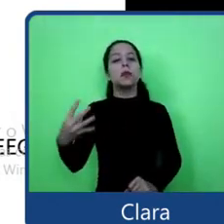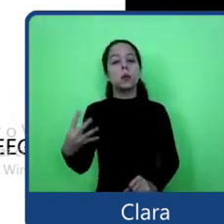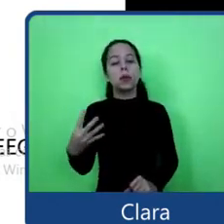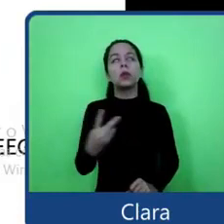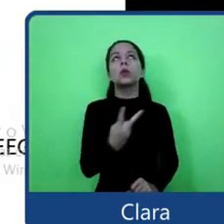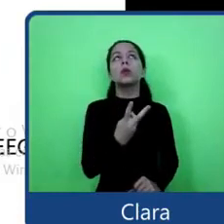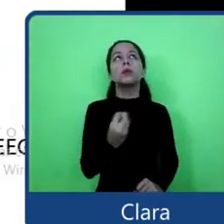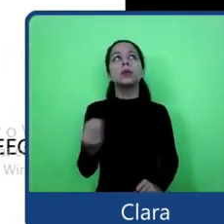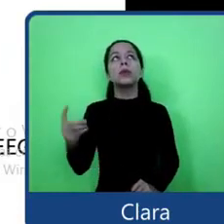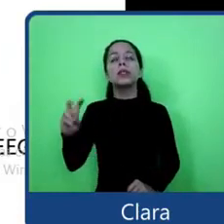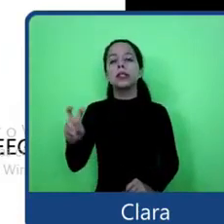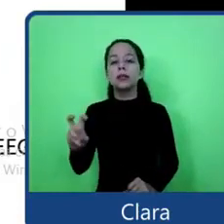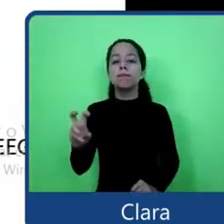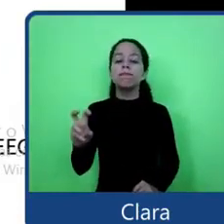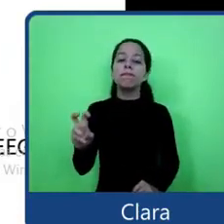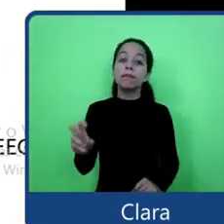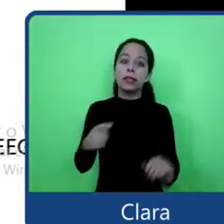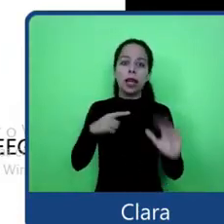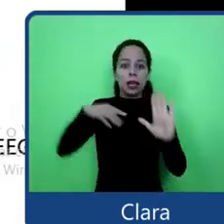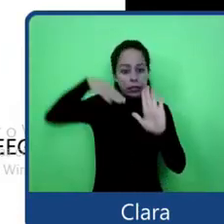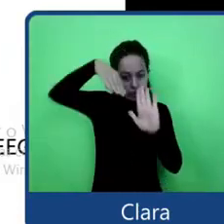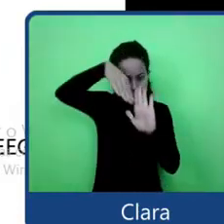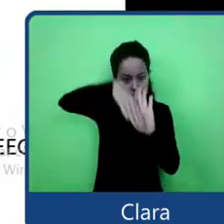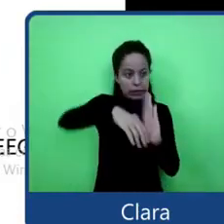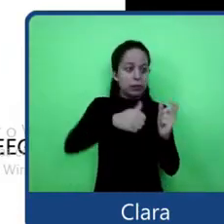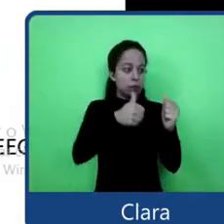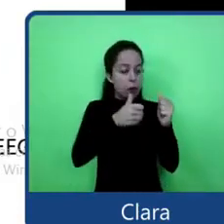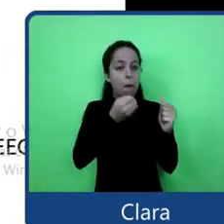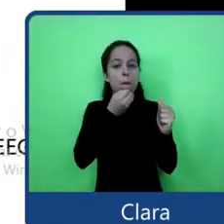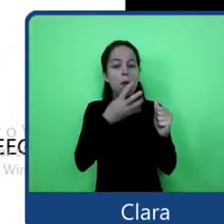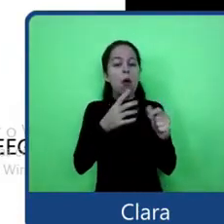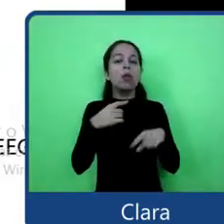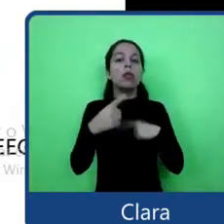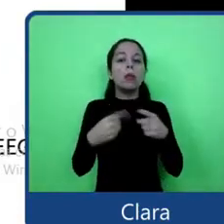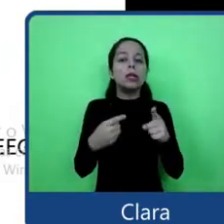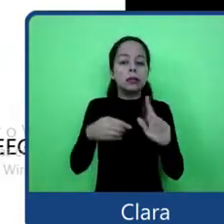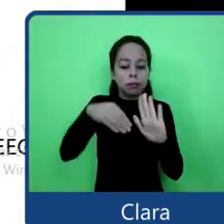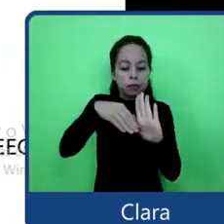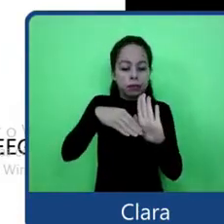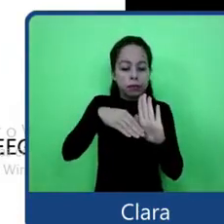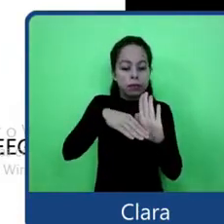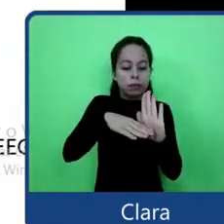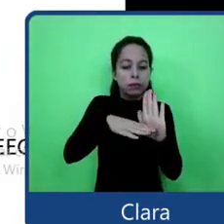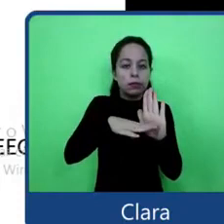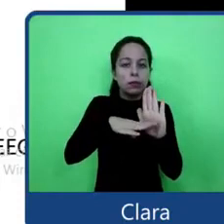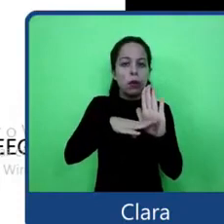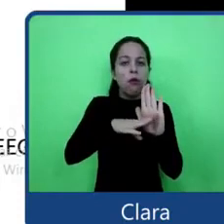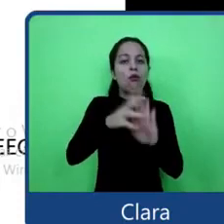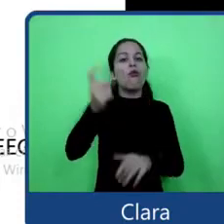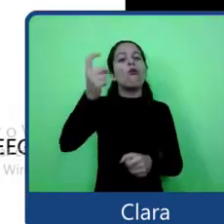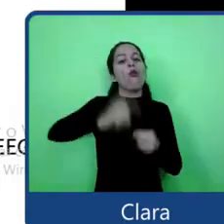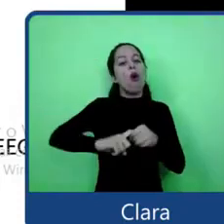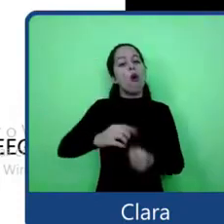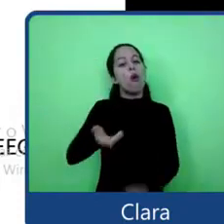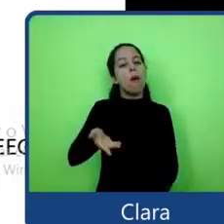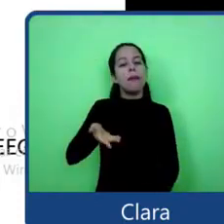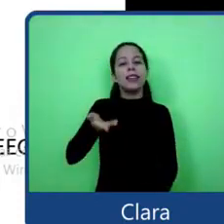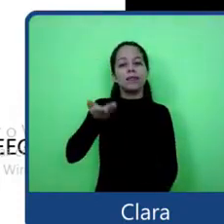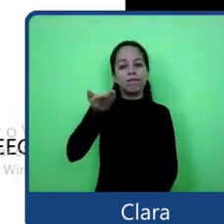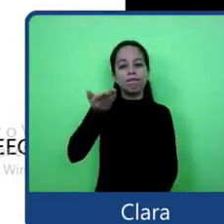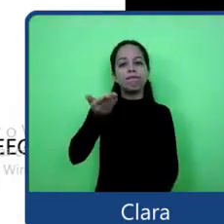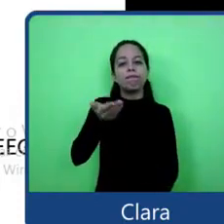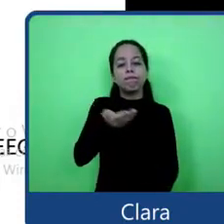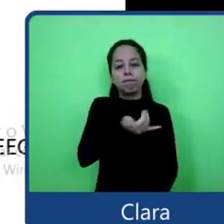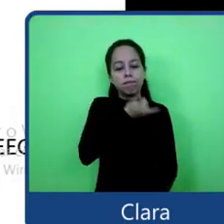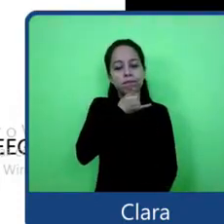saiu desse bom caminho aqui de redução, né, e nos últimos anos a gente tem visto de novo um aumento, né, uma tendência de aumento